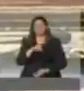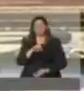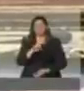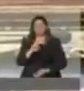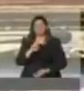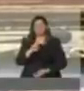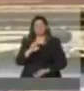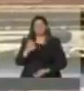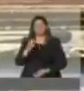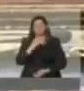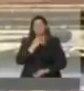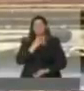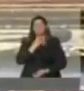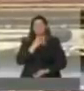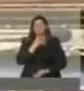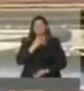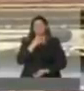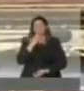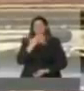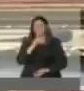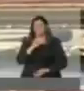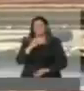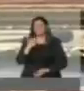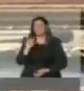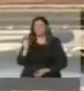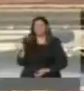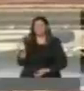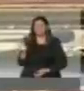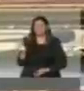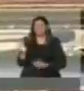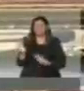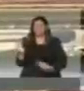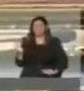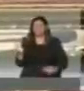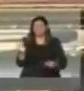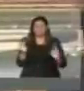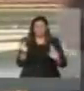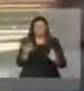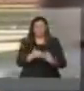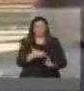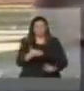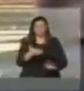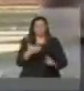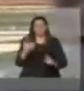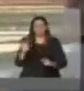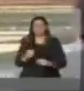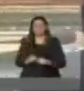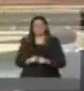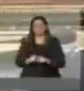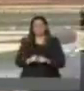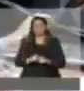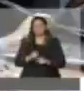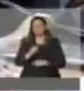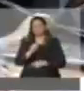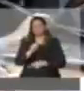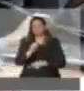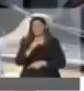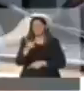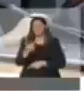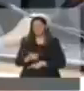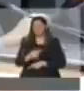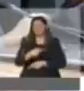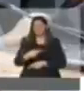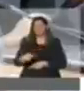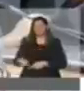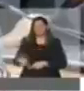Bom dia, senhor presidente, senhor Marcos Rota, senhor relator, deputado José Rocha, senhor vice-presidente, deputado Miguel Haddad,